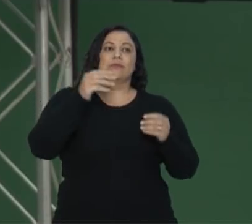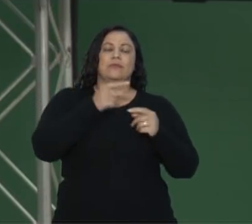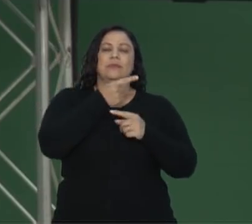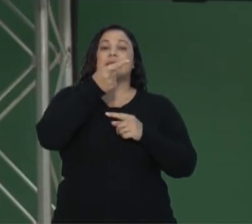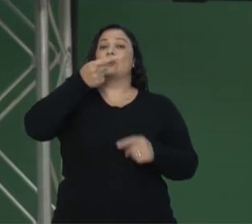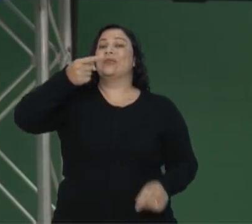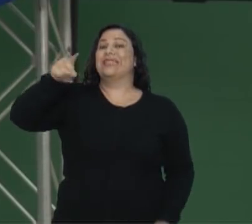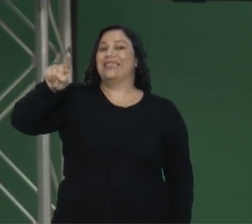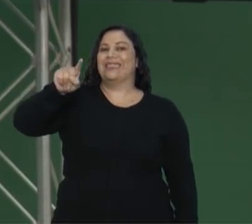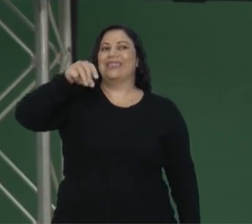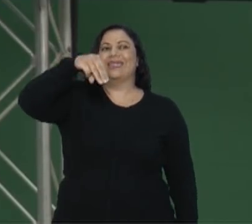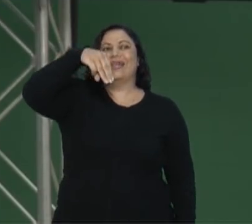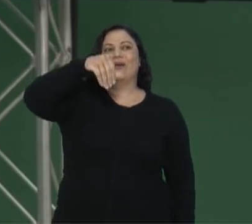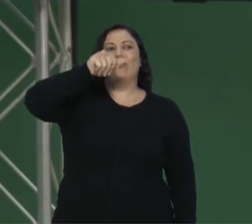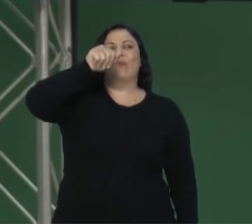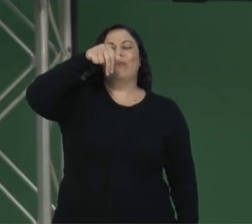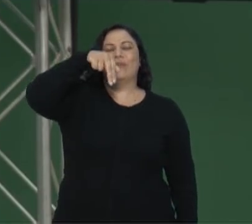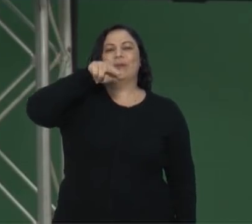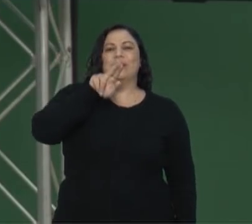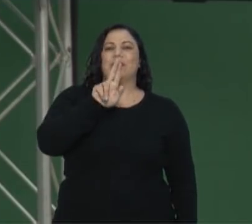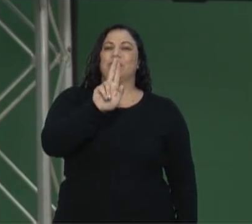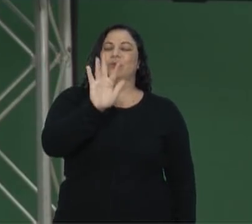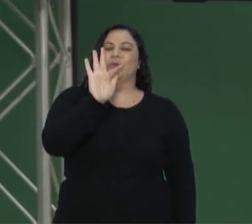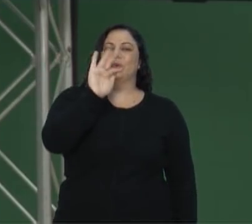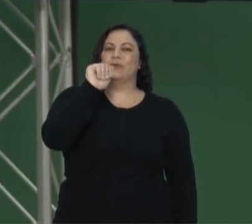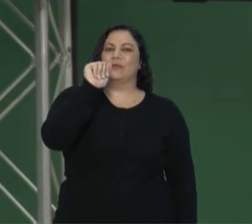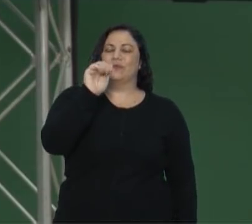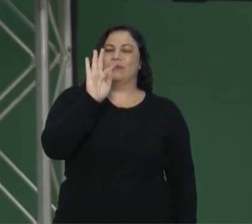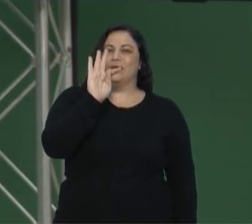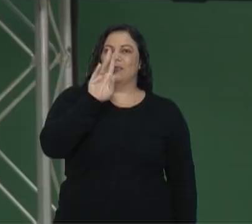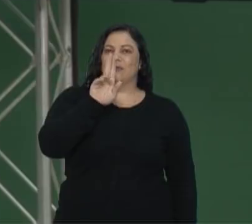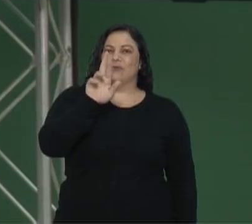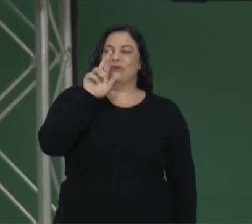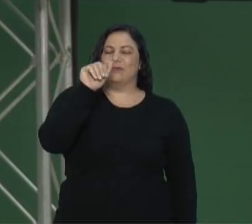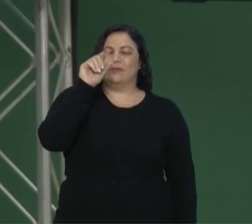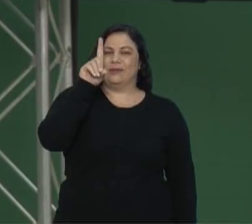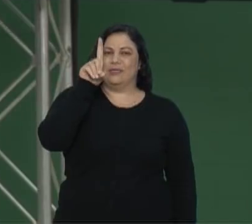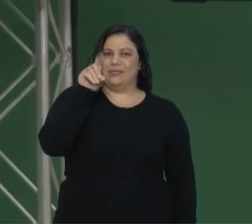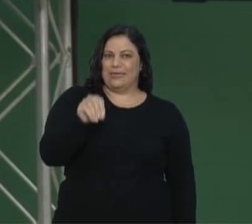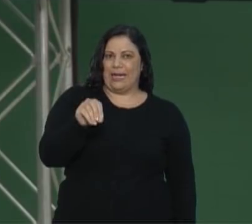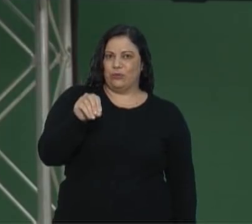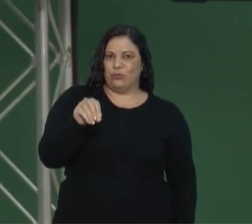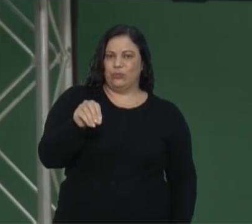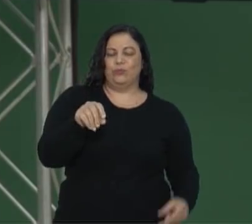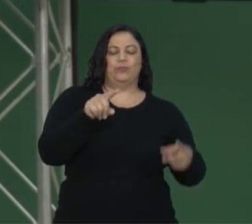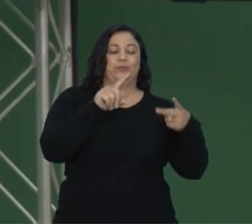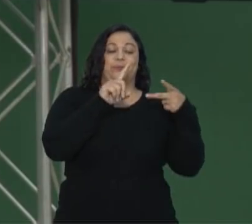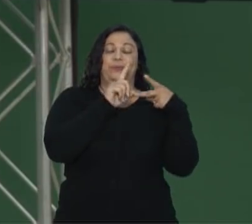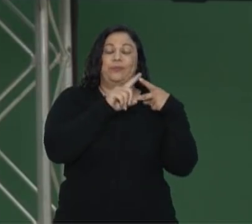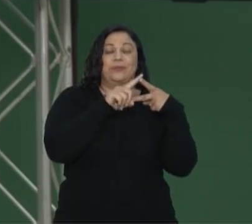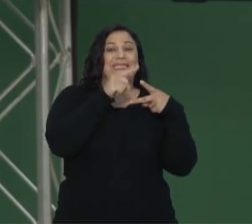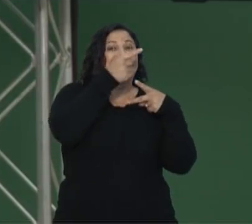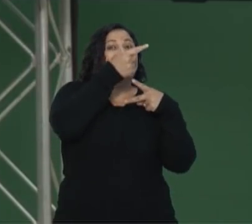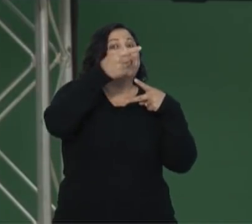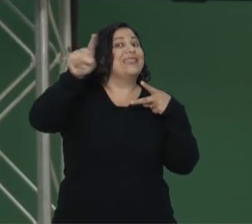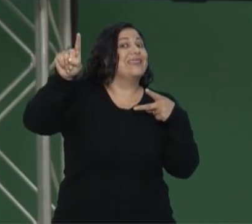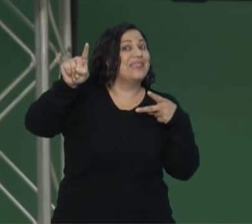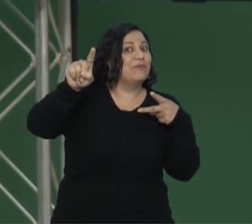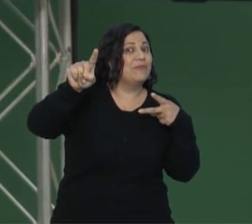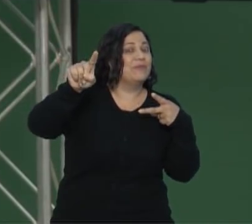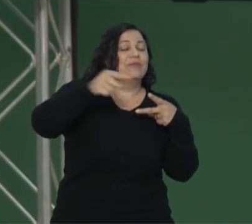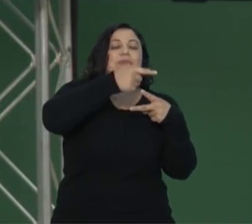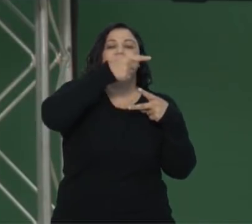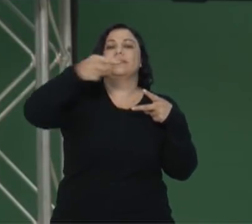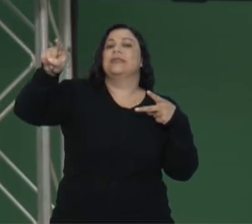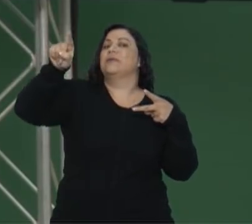não manufaturados e os manufaturados. Então vamos entender? Não manufaturado,